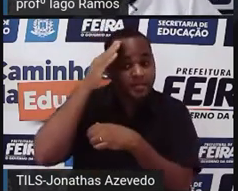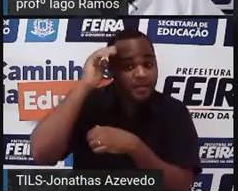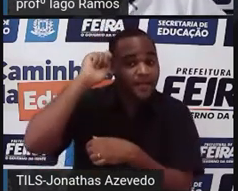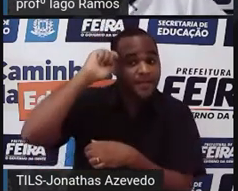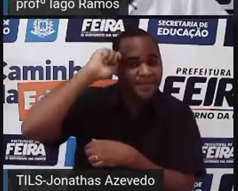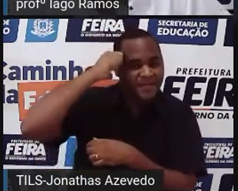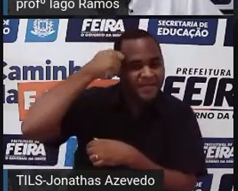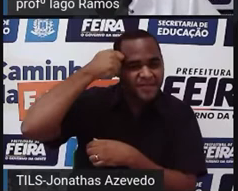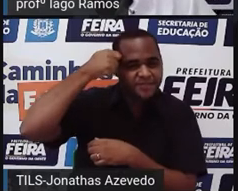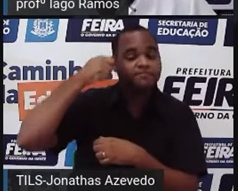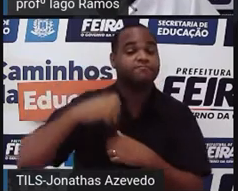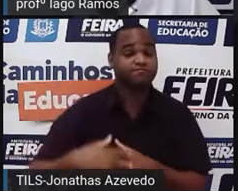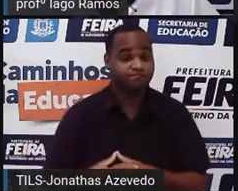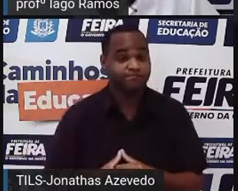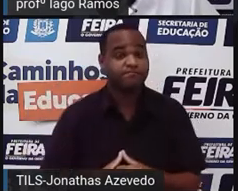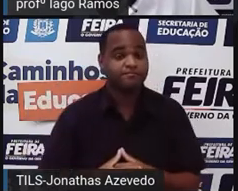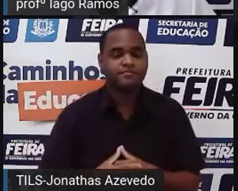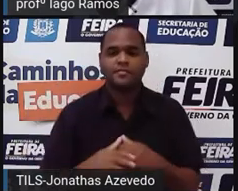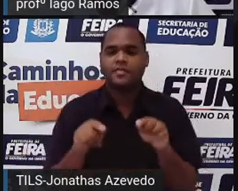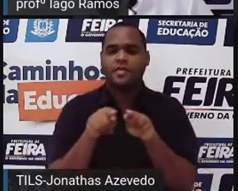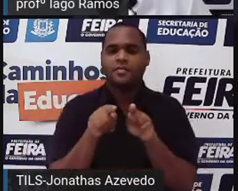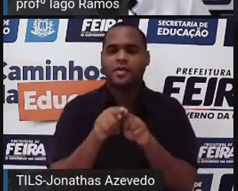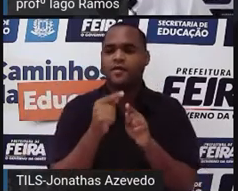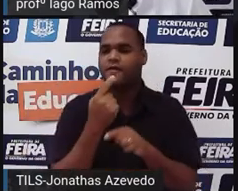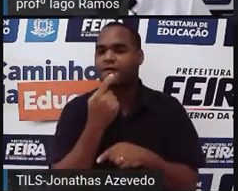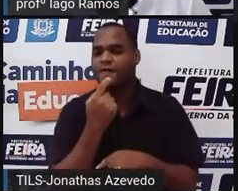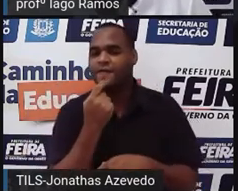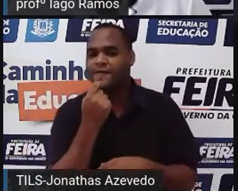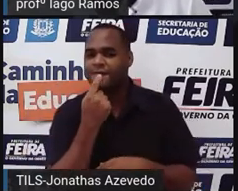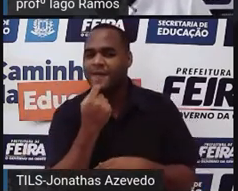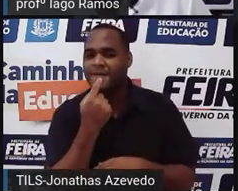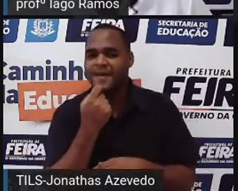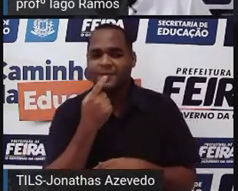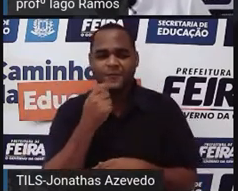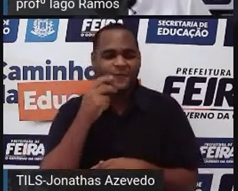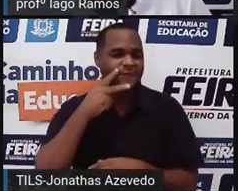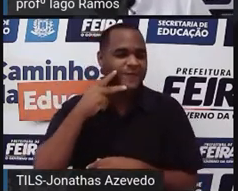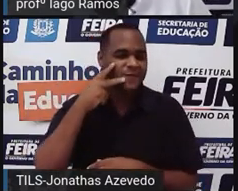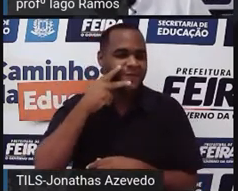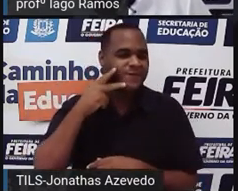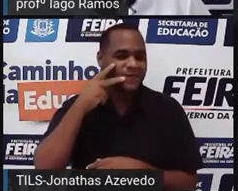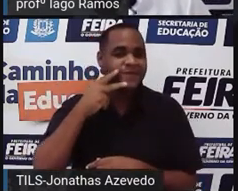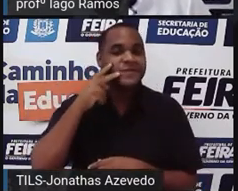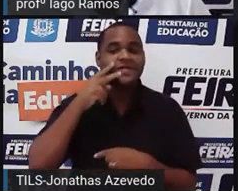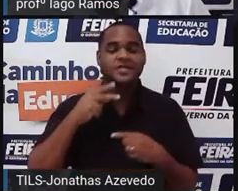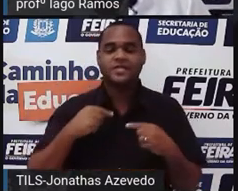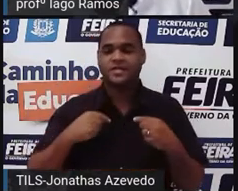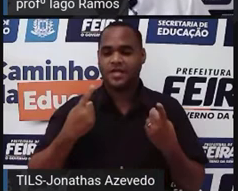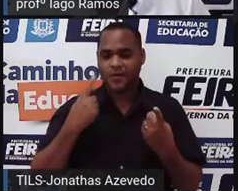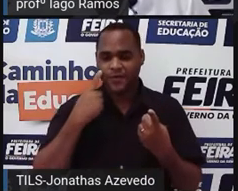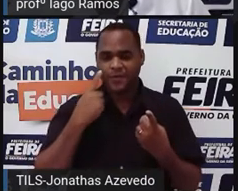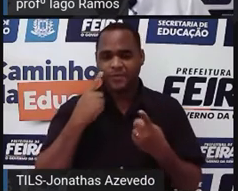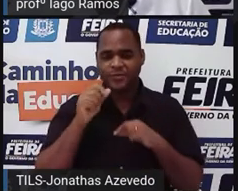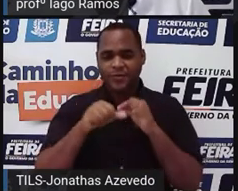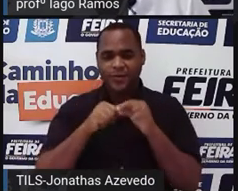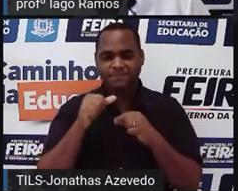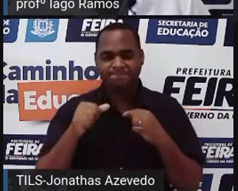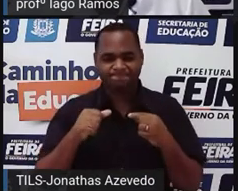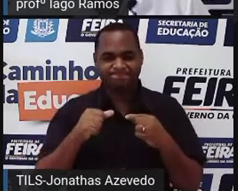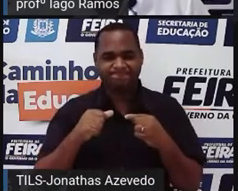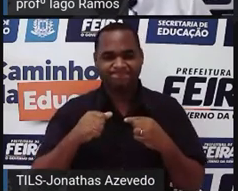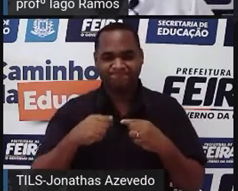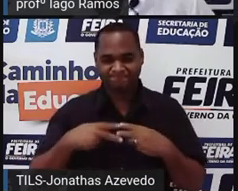Nesse momento, visto uma camisa vermelho vinho com listras horizontais